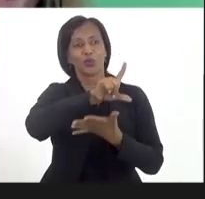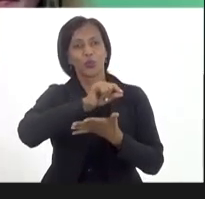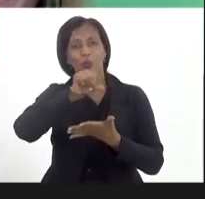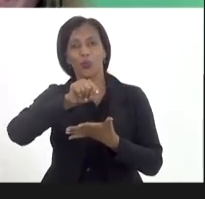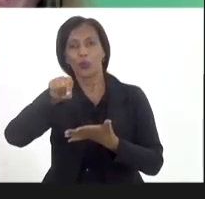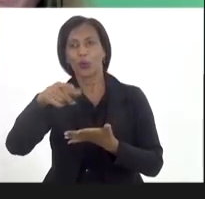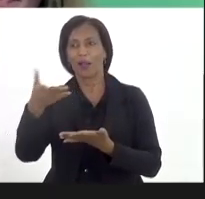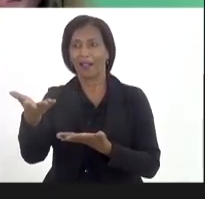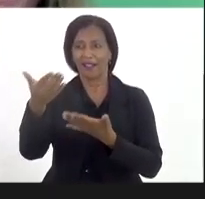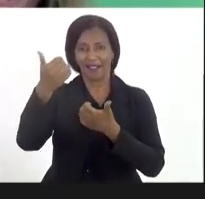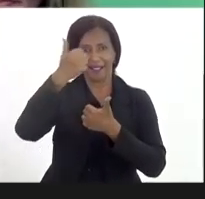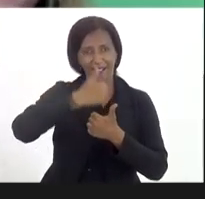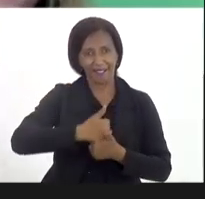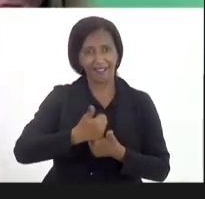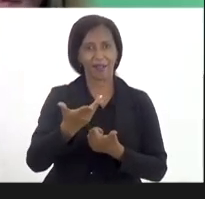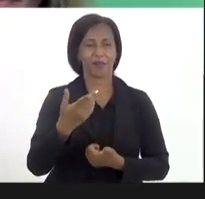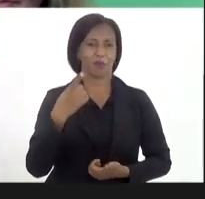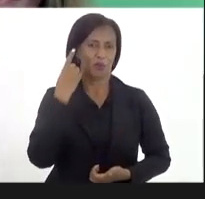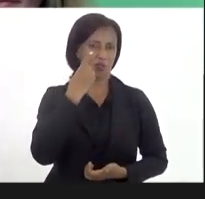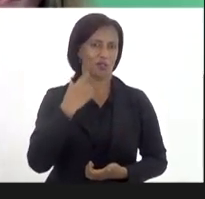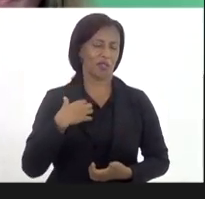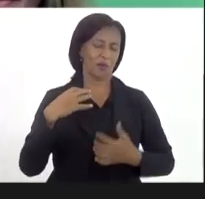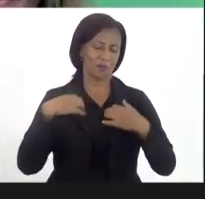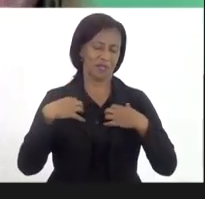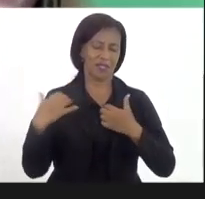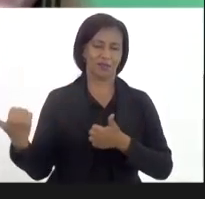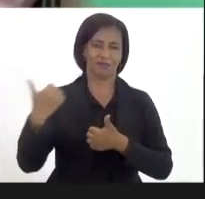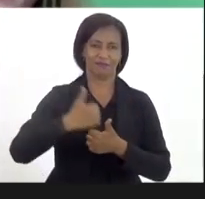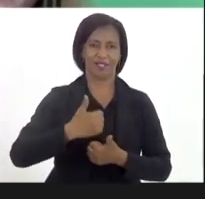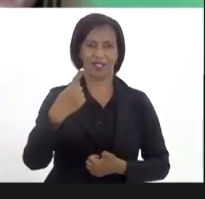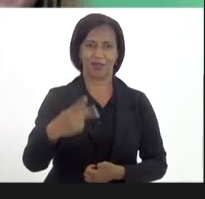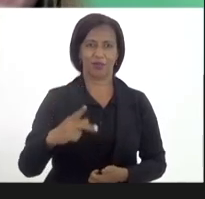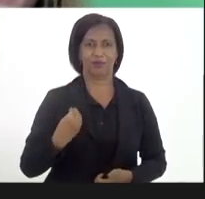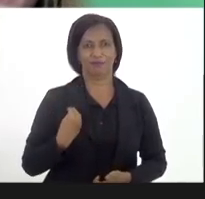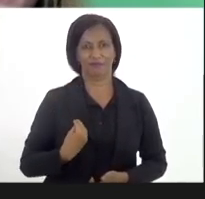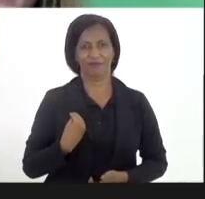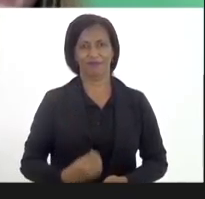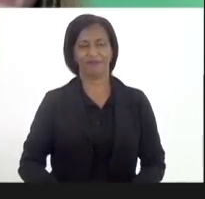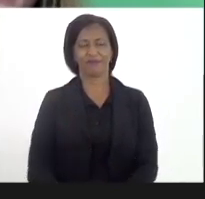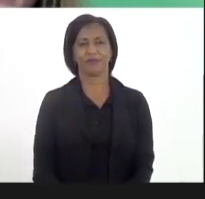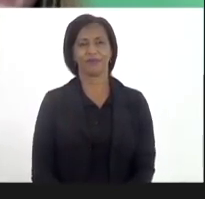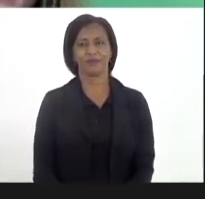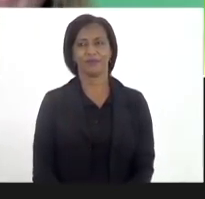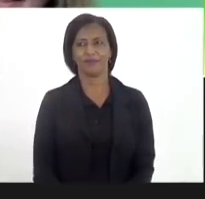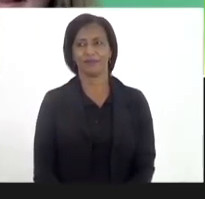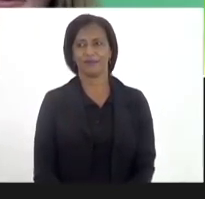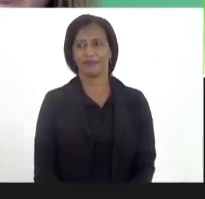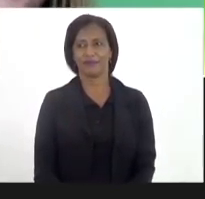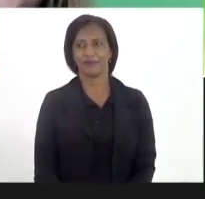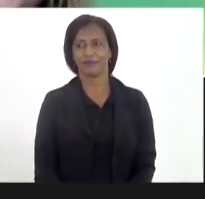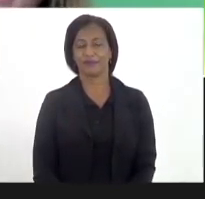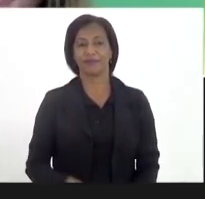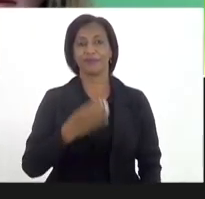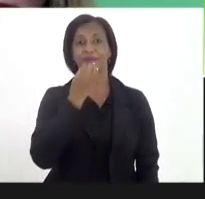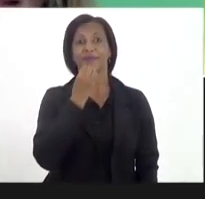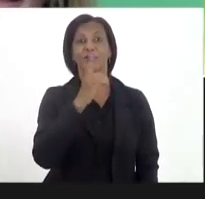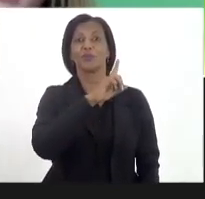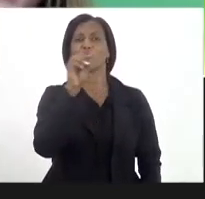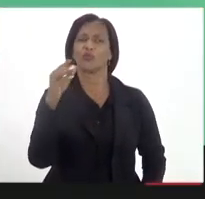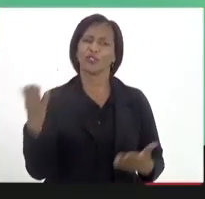representar todos nós advogados eu me sinto representado com a sua presença aqui Oi bom dia a todos e todas